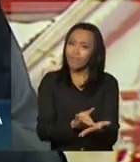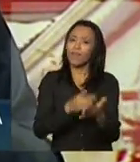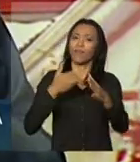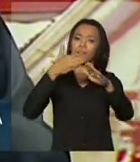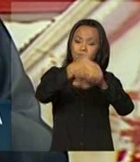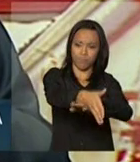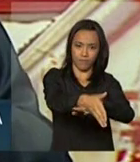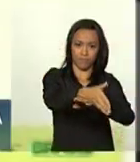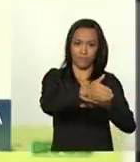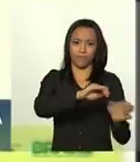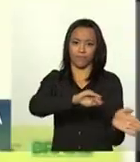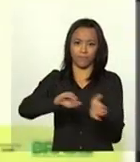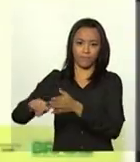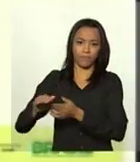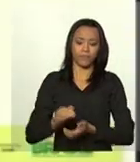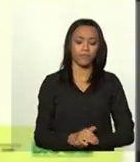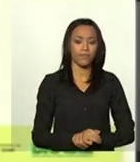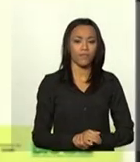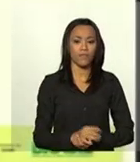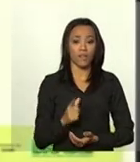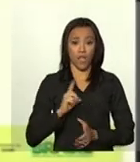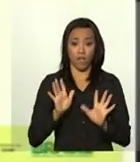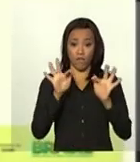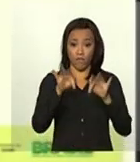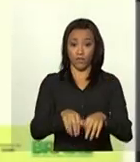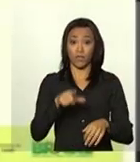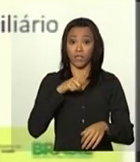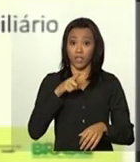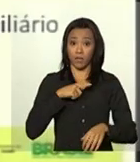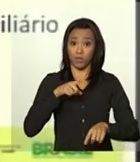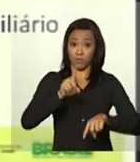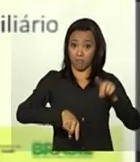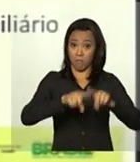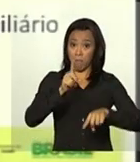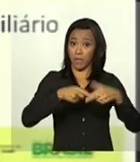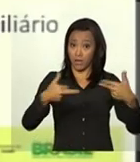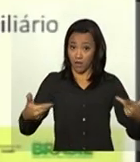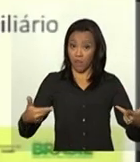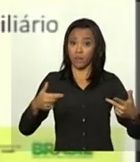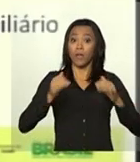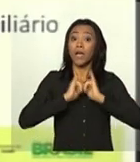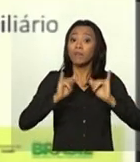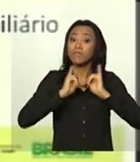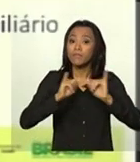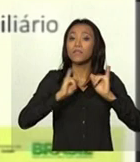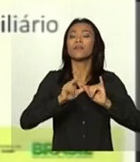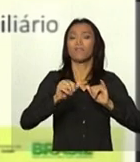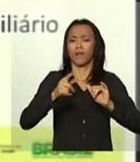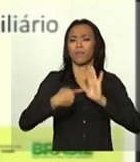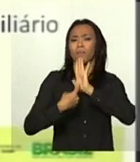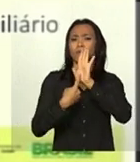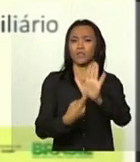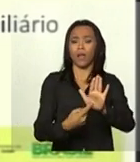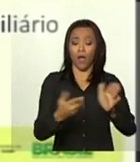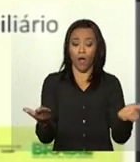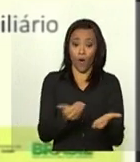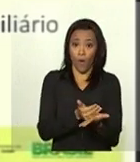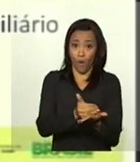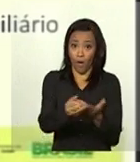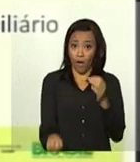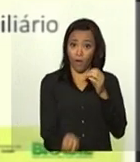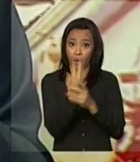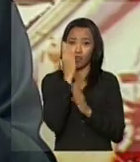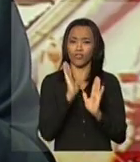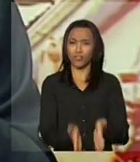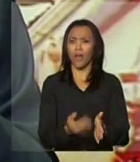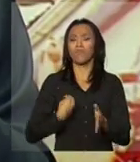Pode passar. Terminando, a gente tem as peças da campanha, né, aí que vão ser apresentadas. Começa agora o lançamento, já está em todos